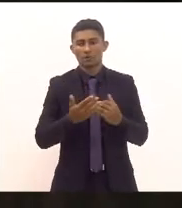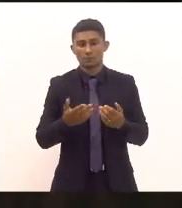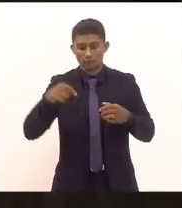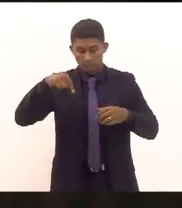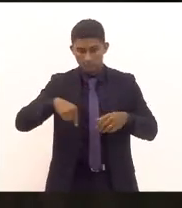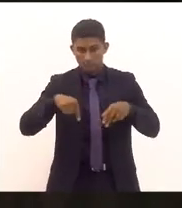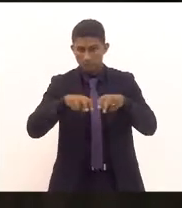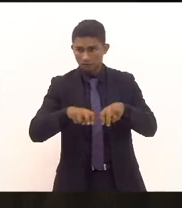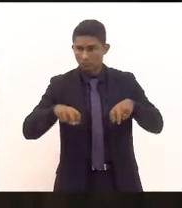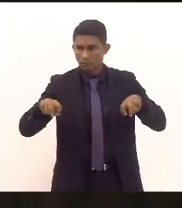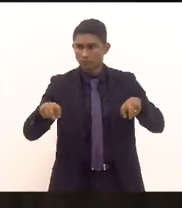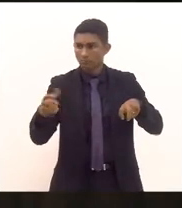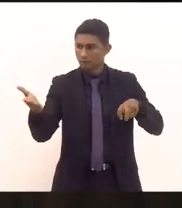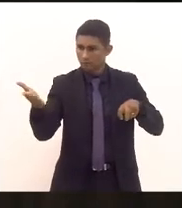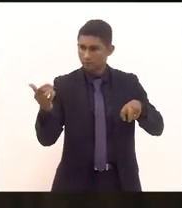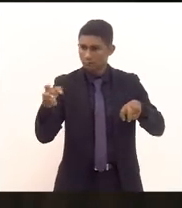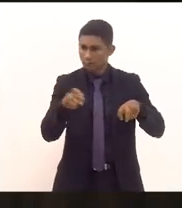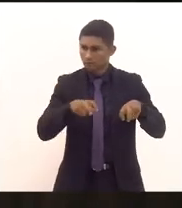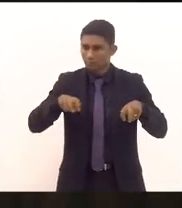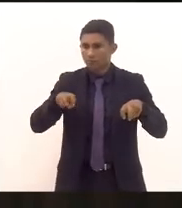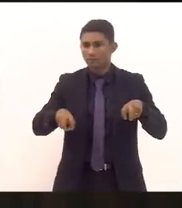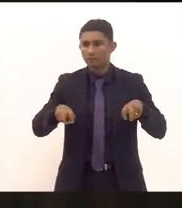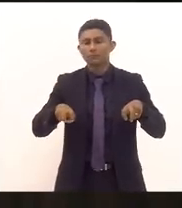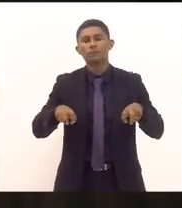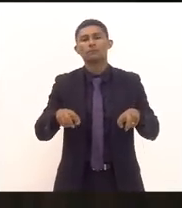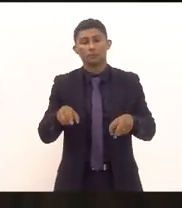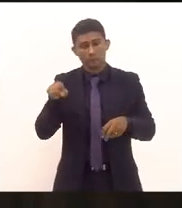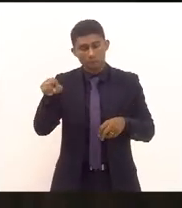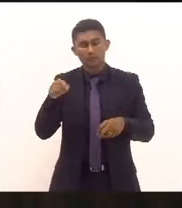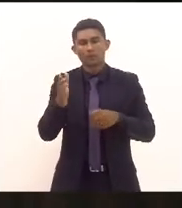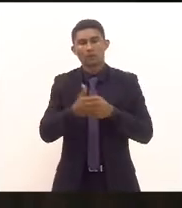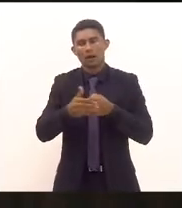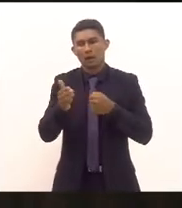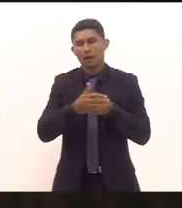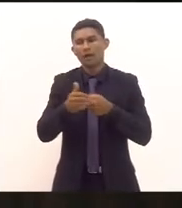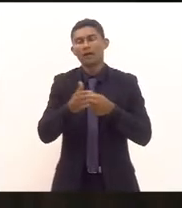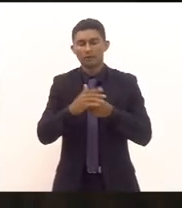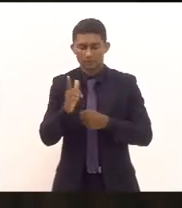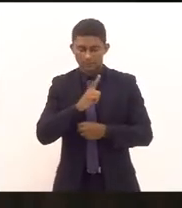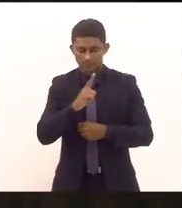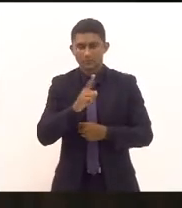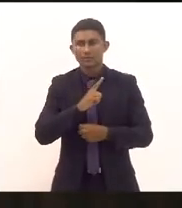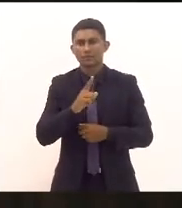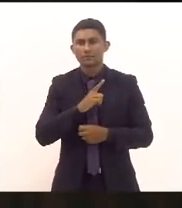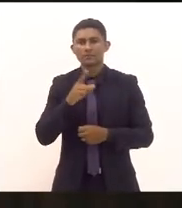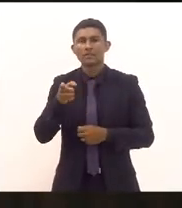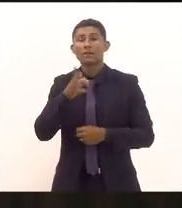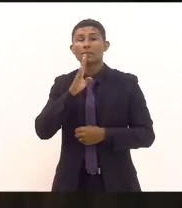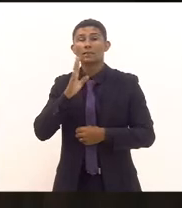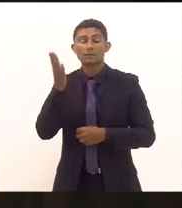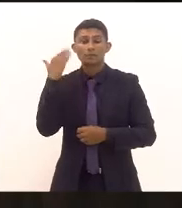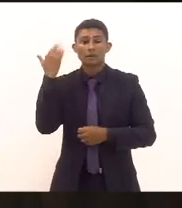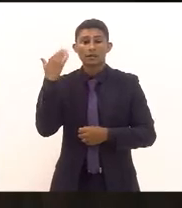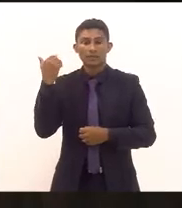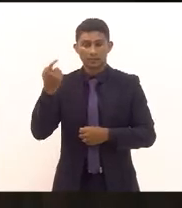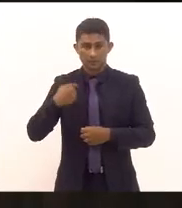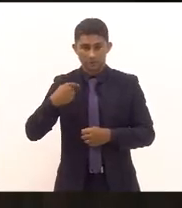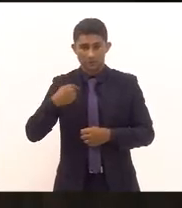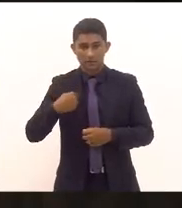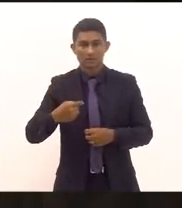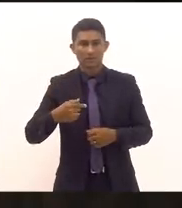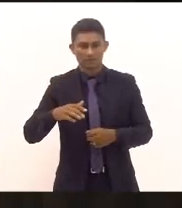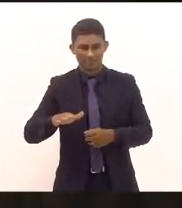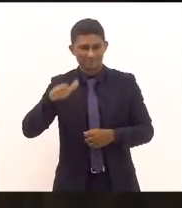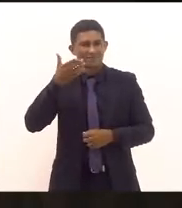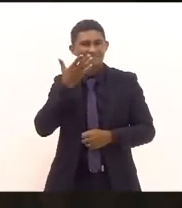parte aqui desta mesa Flávia Oliveira que tem um tanto carinho e que me conheceu lá na Favela da Maré quando